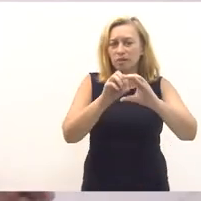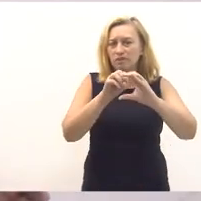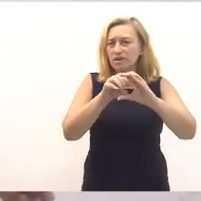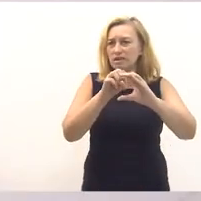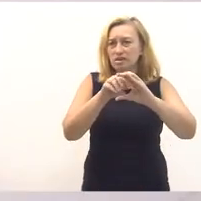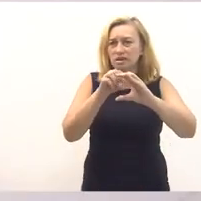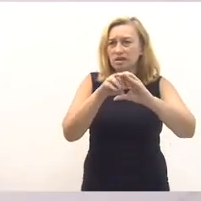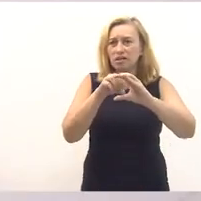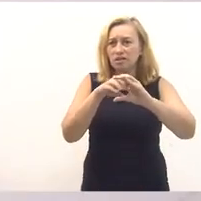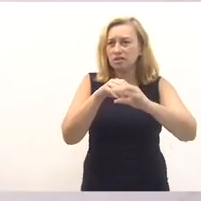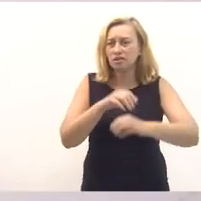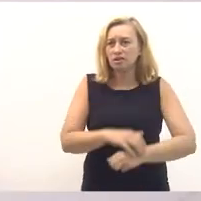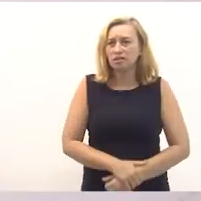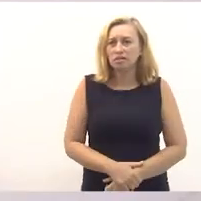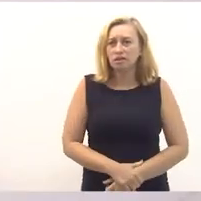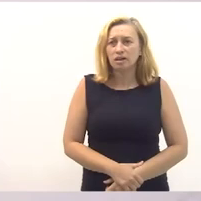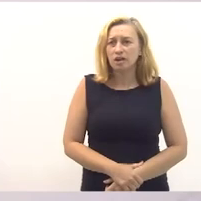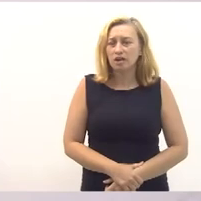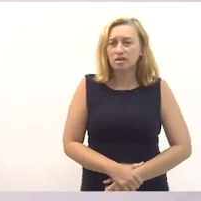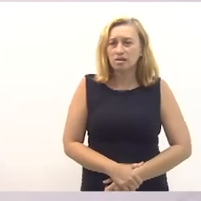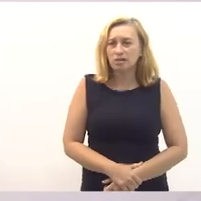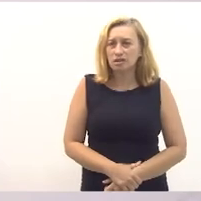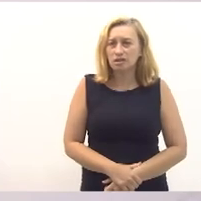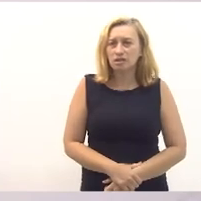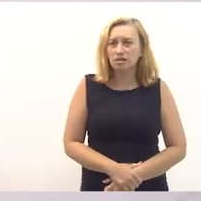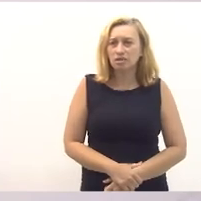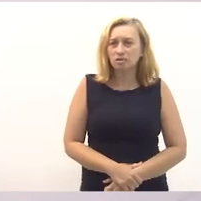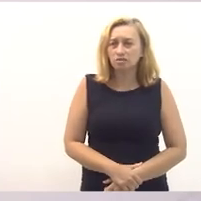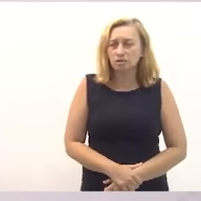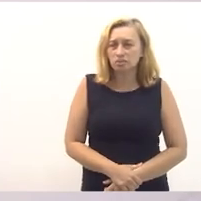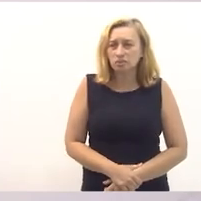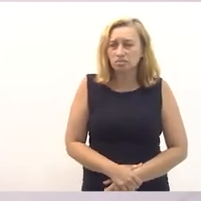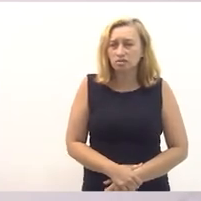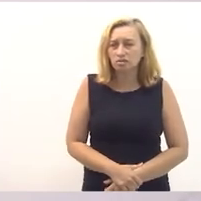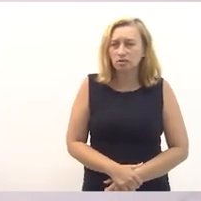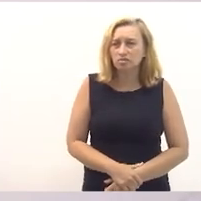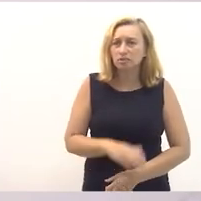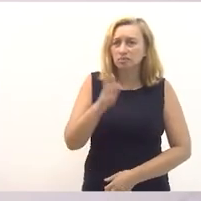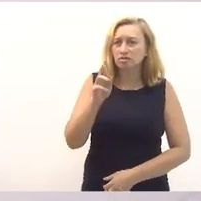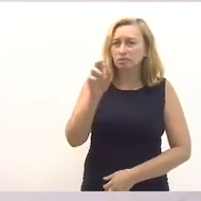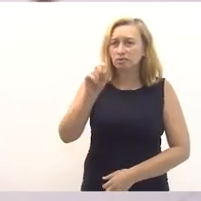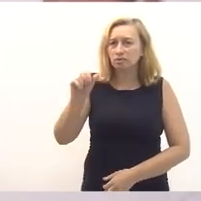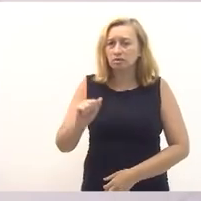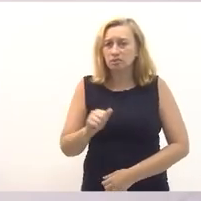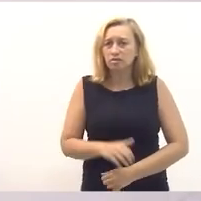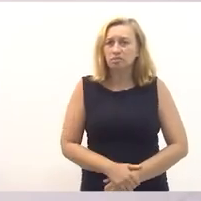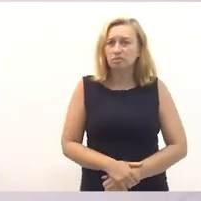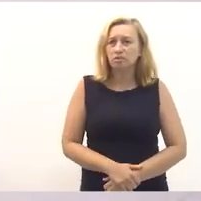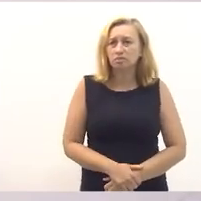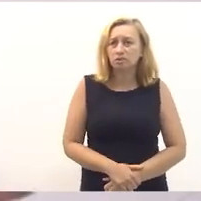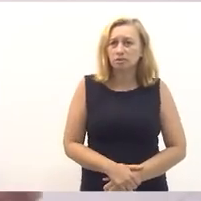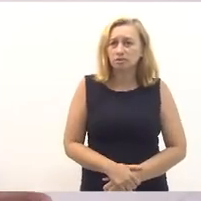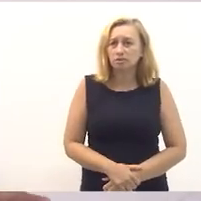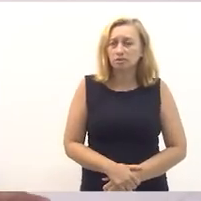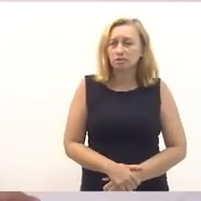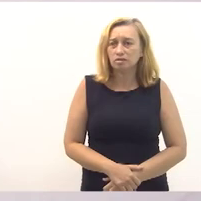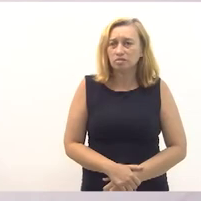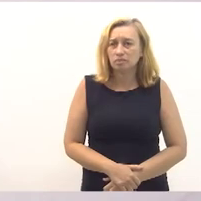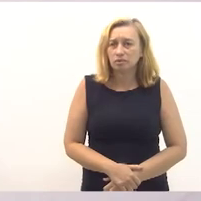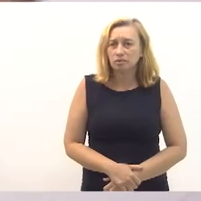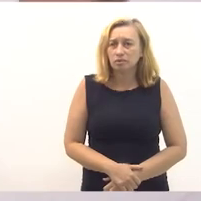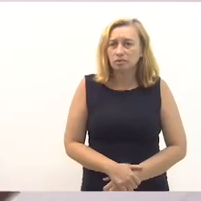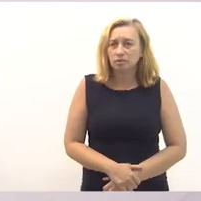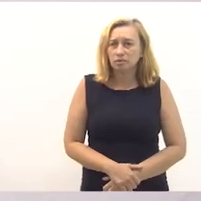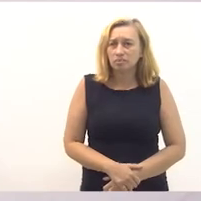Brizola proibiu subir o morro e Brizola entrou para a história como esse cara aqui a fez o